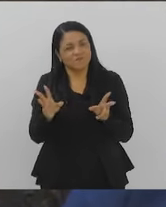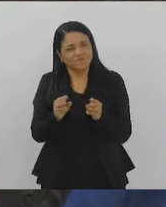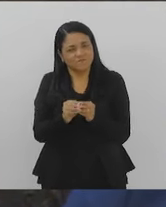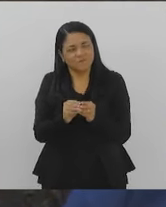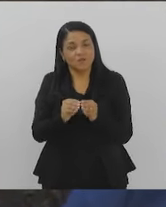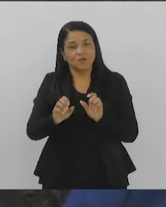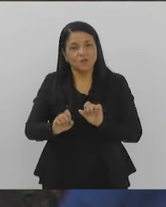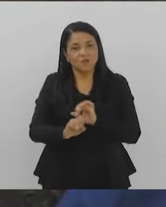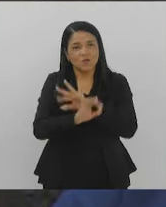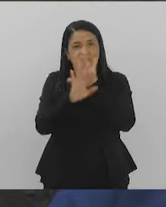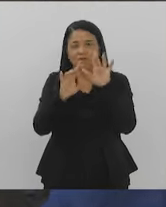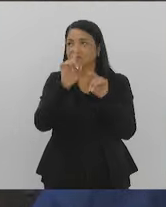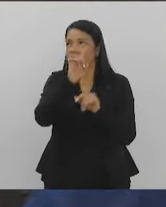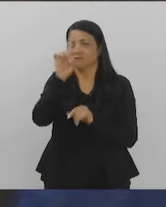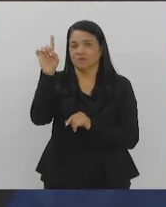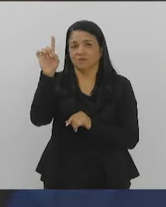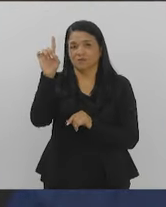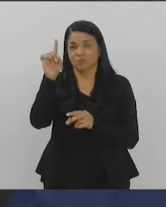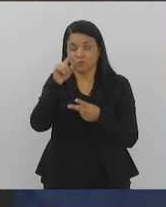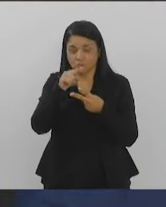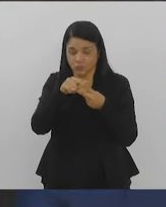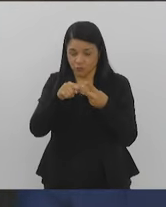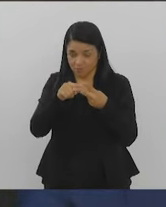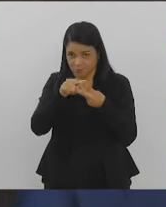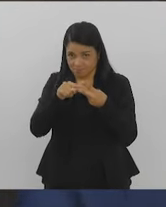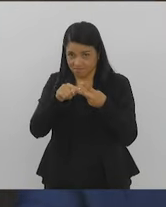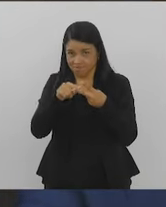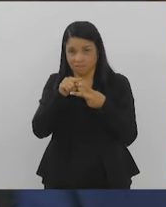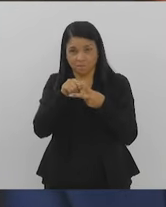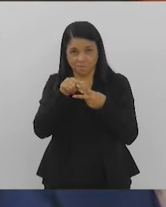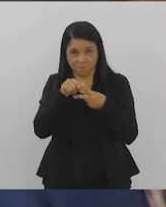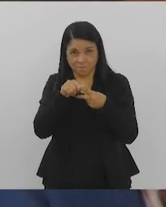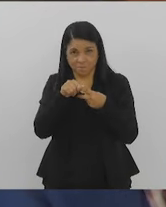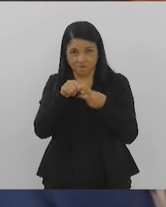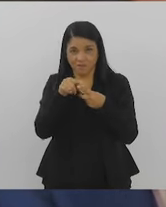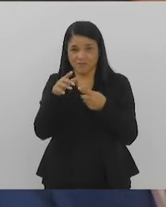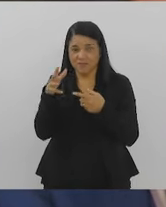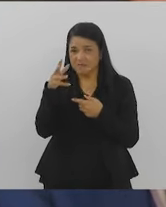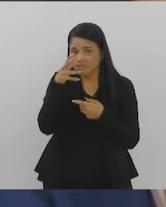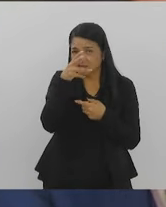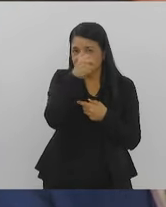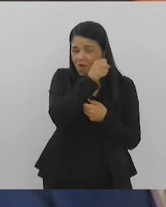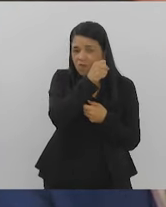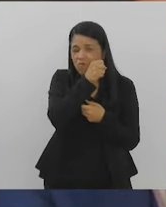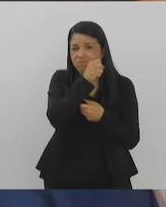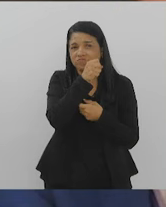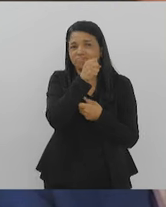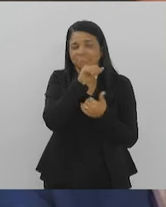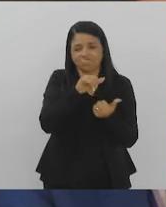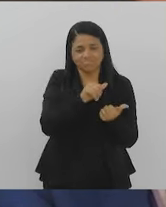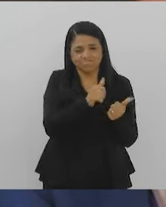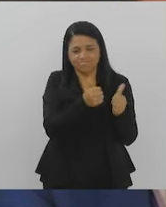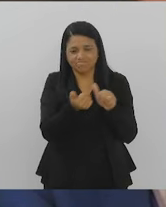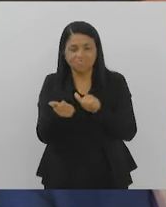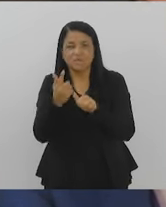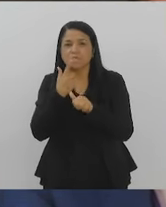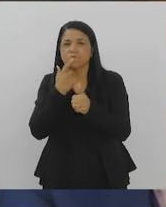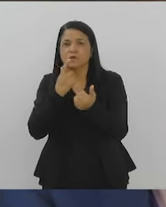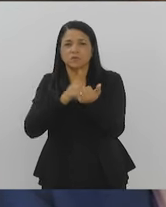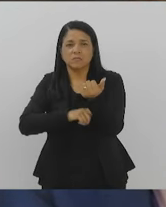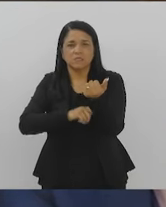duas coisas. A primeira, por ser salvo e lavado e remido pelo sangue de